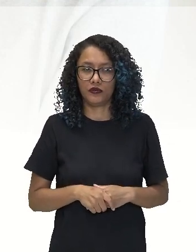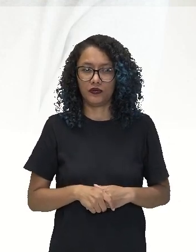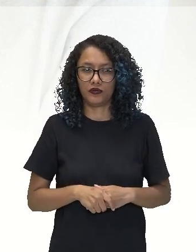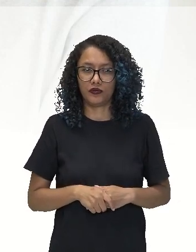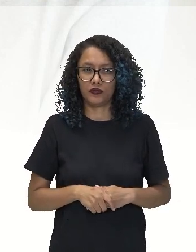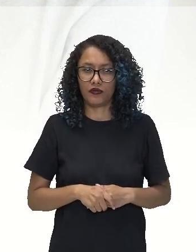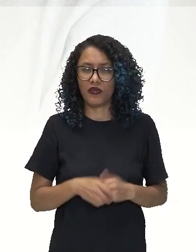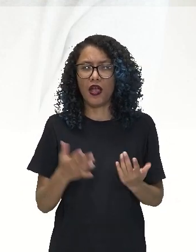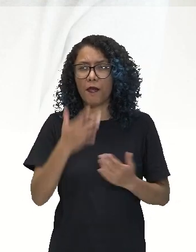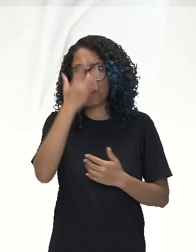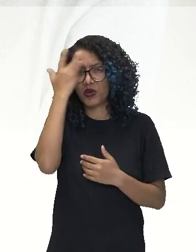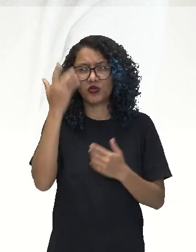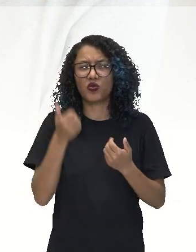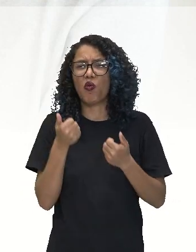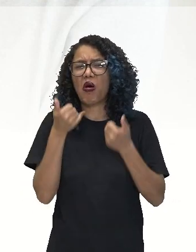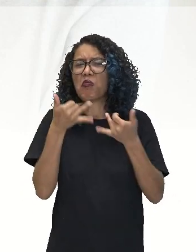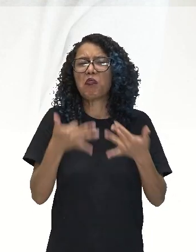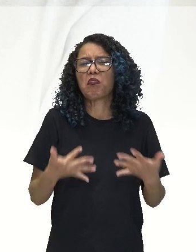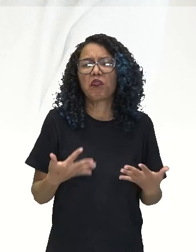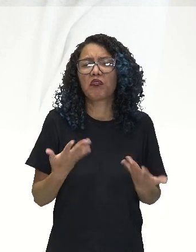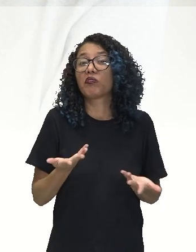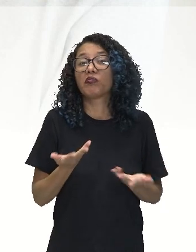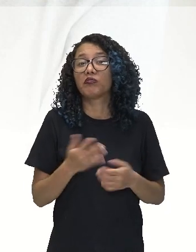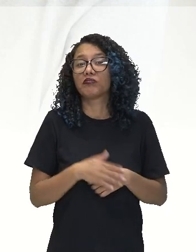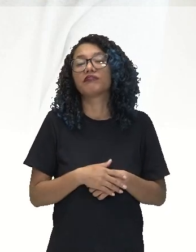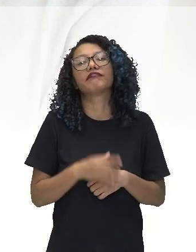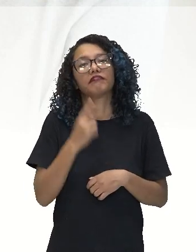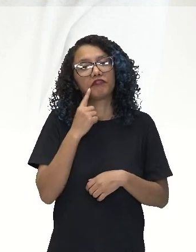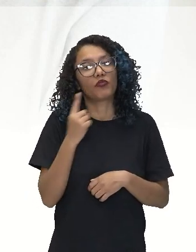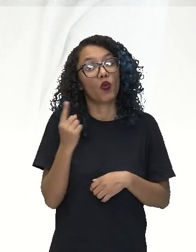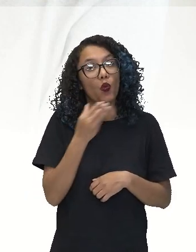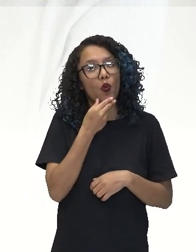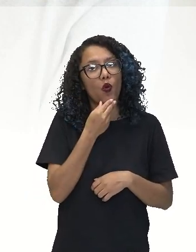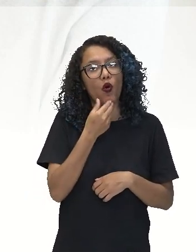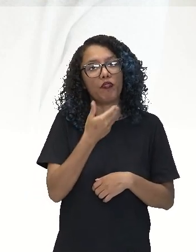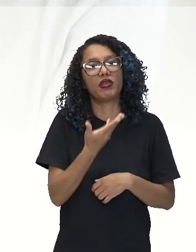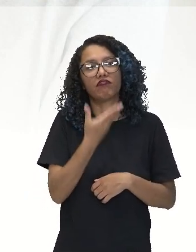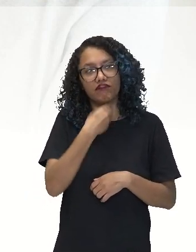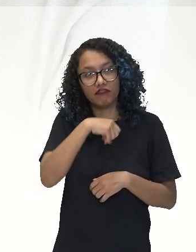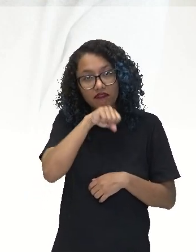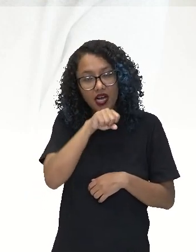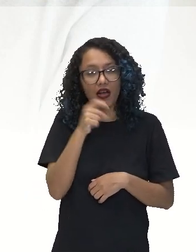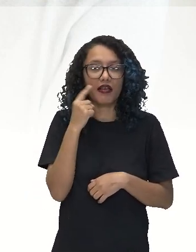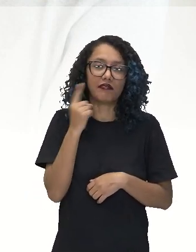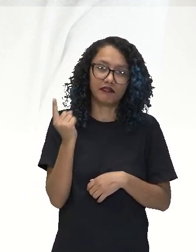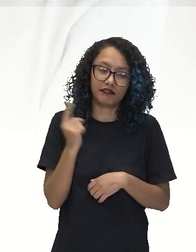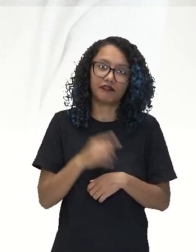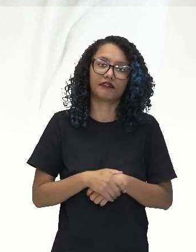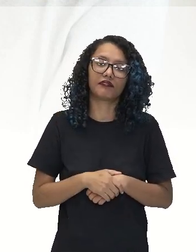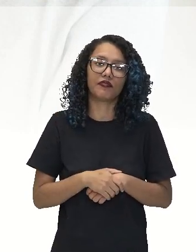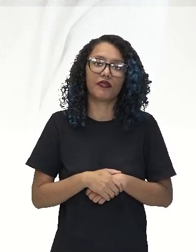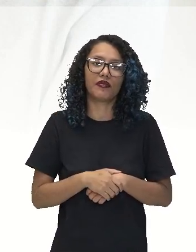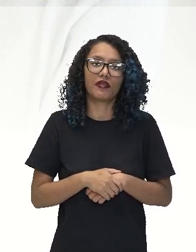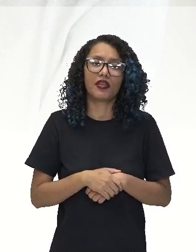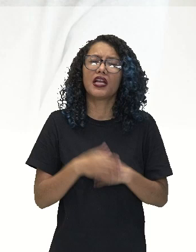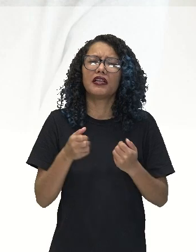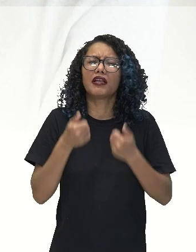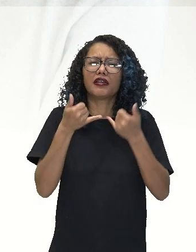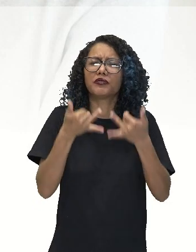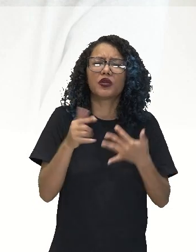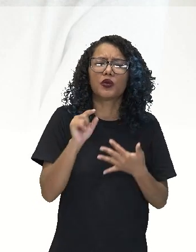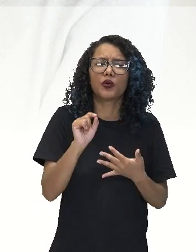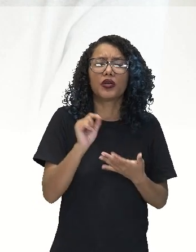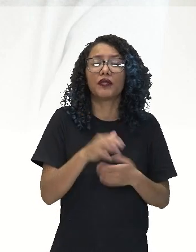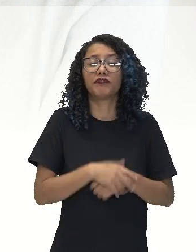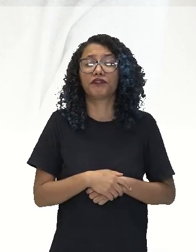que está falando aqui nessa frase? Logicamente, o pai, esse homem, né? Esse jovem pai. Ele está falando que a verdade sempre deve